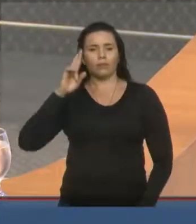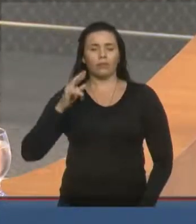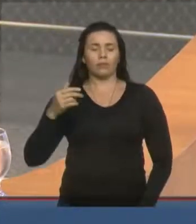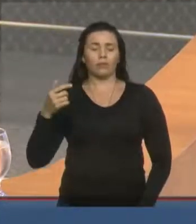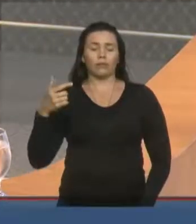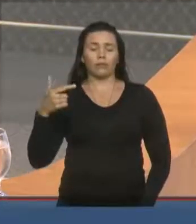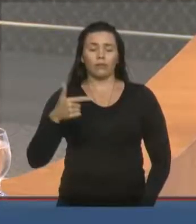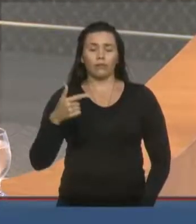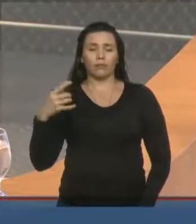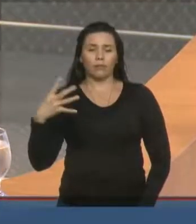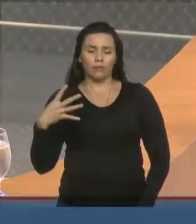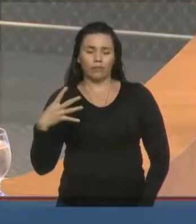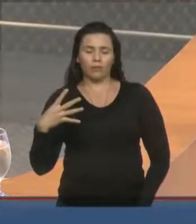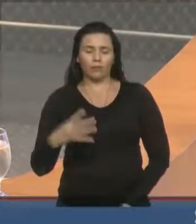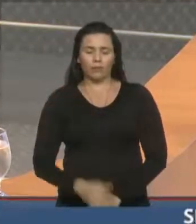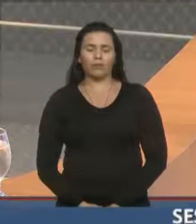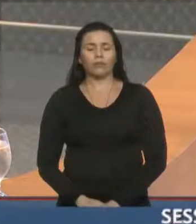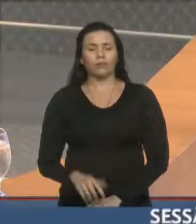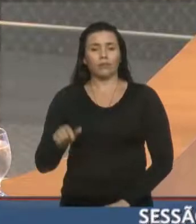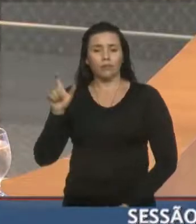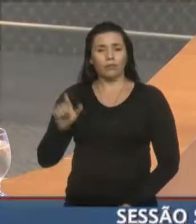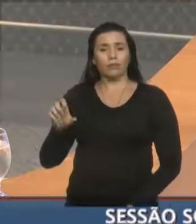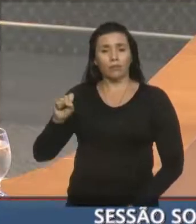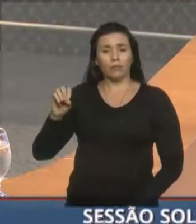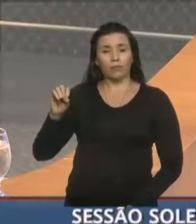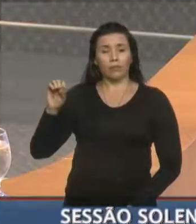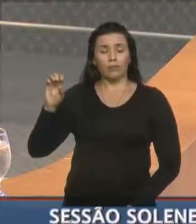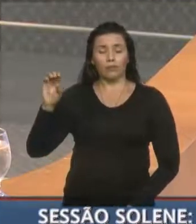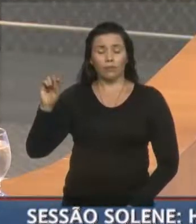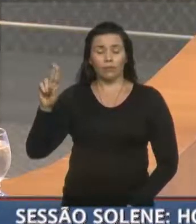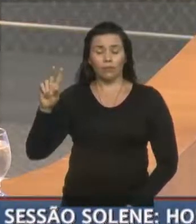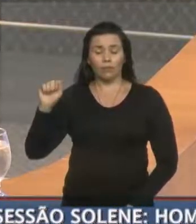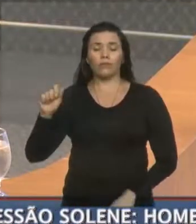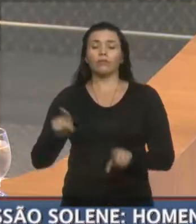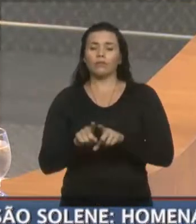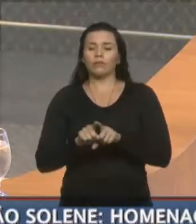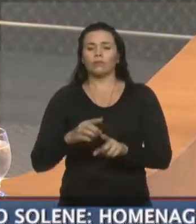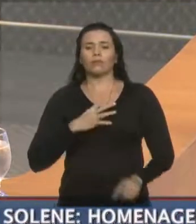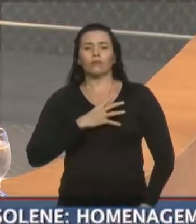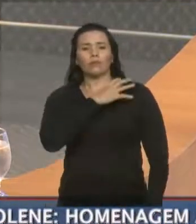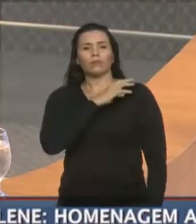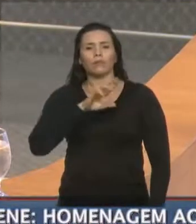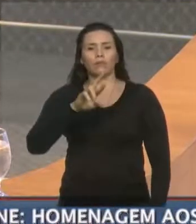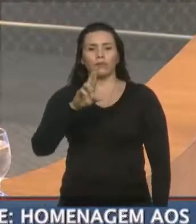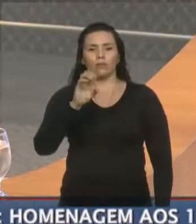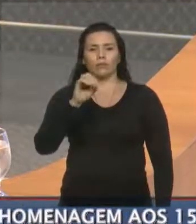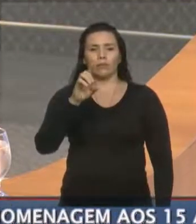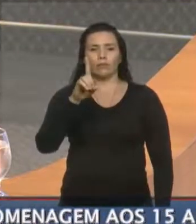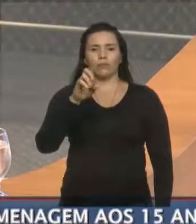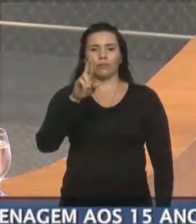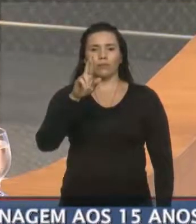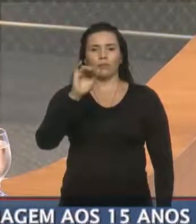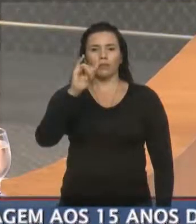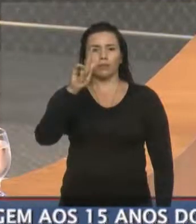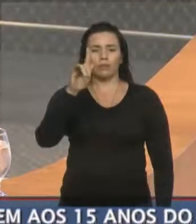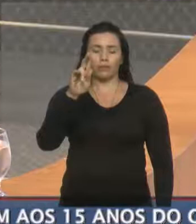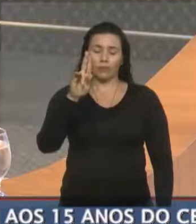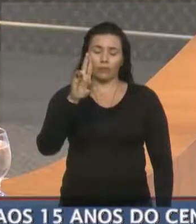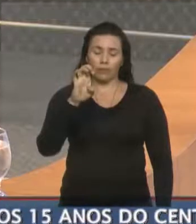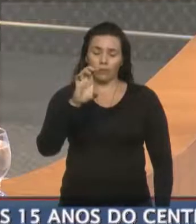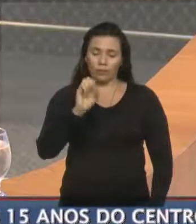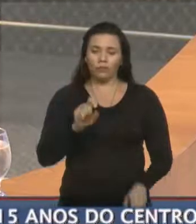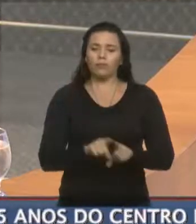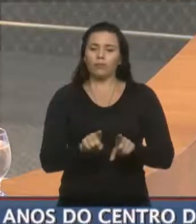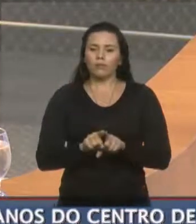coronel Souza Neto, major Rodrigues, representando o coronel Nilson, do Batalhão de Operações Especiais, doutor Frederico